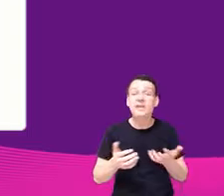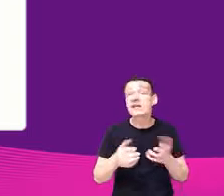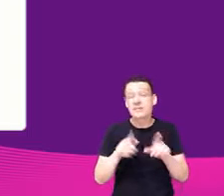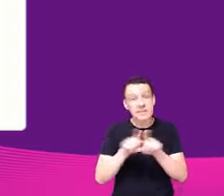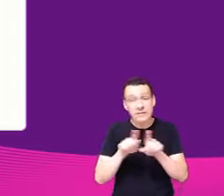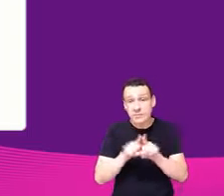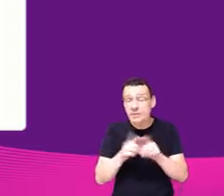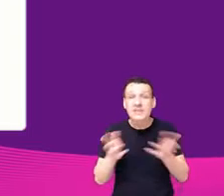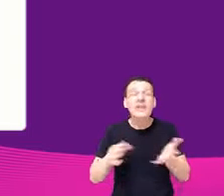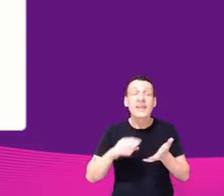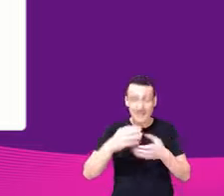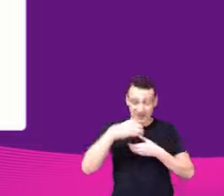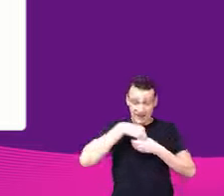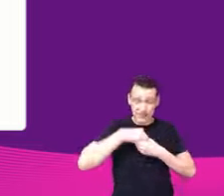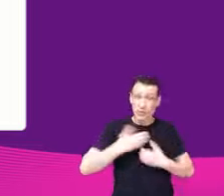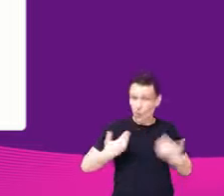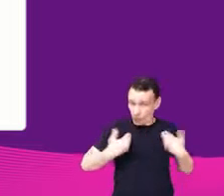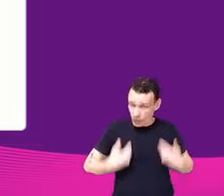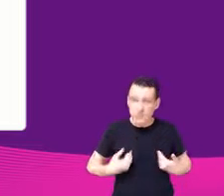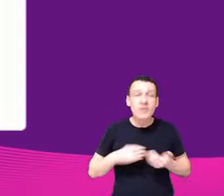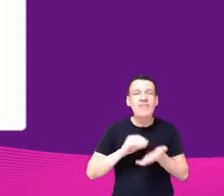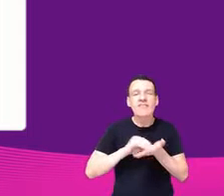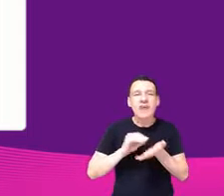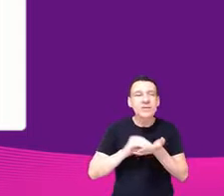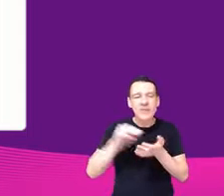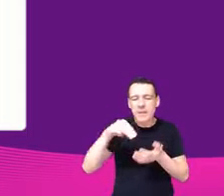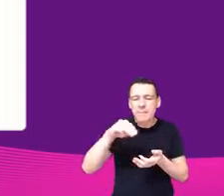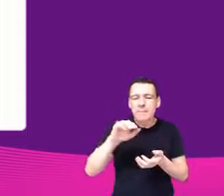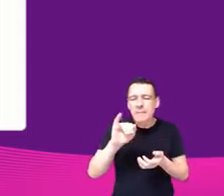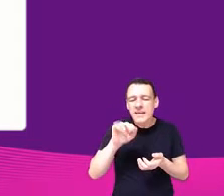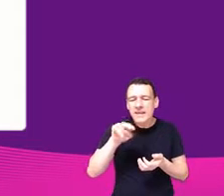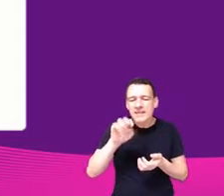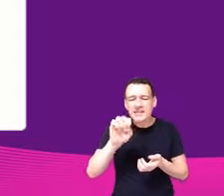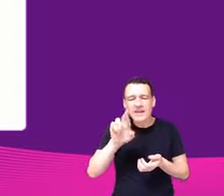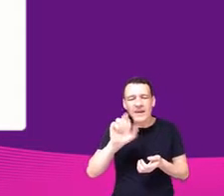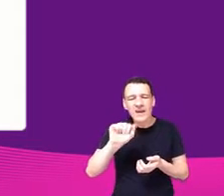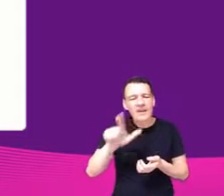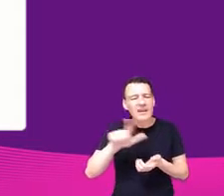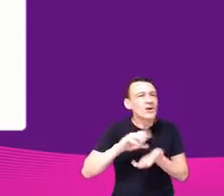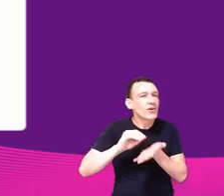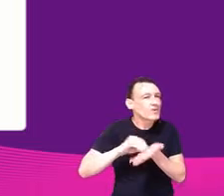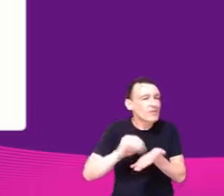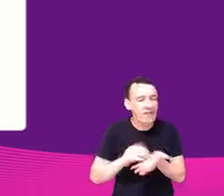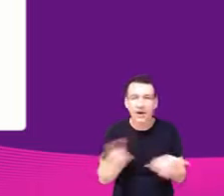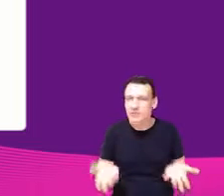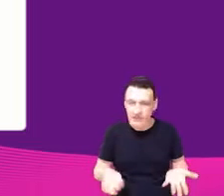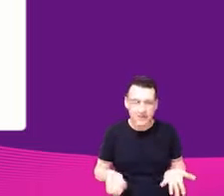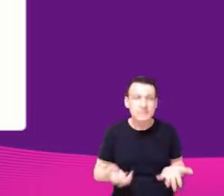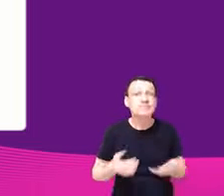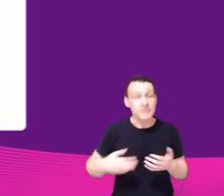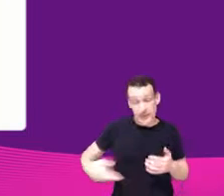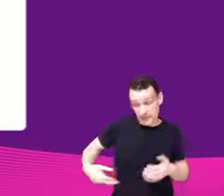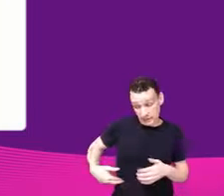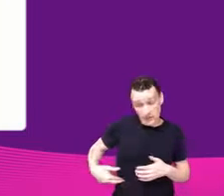né? Ao longo que o rim perde função, esse é um outro componente endócrino da função